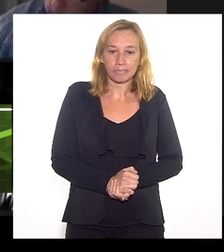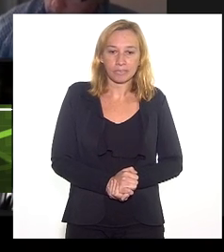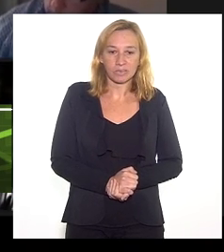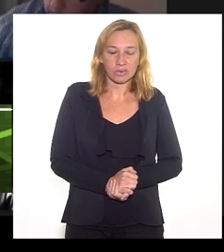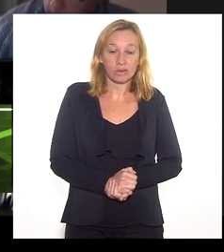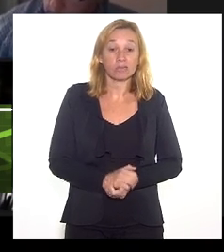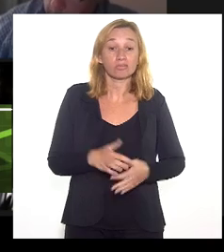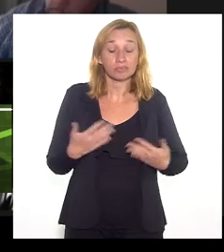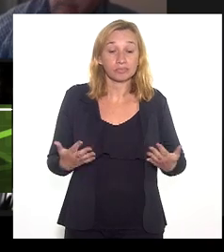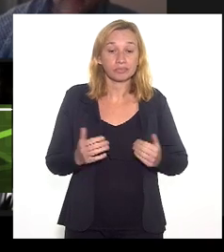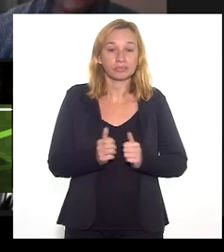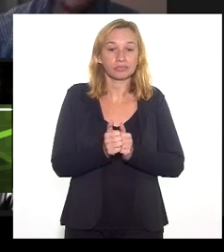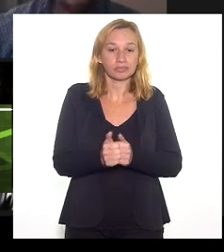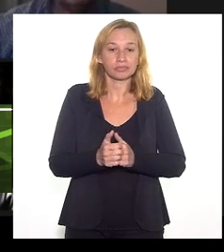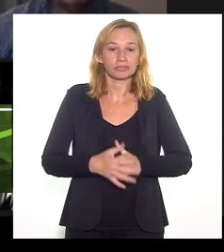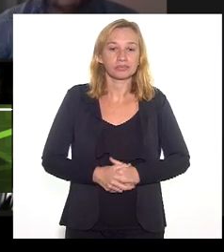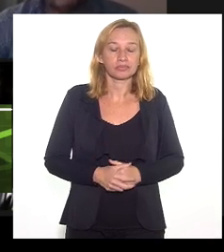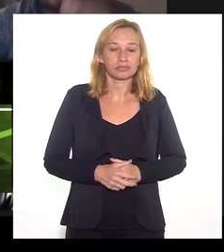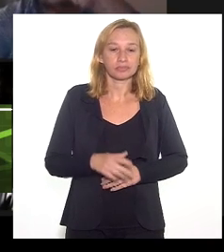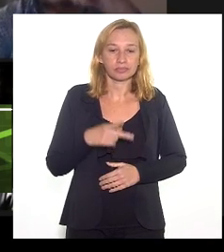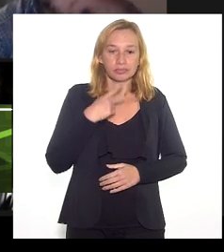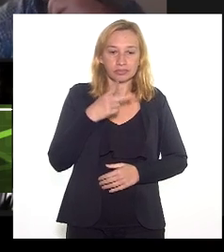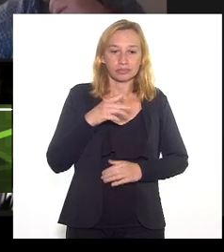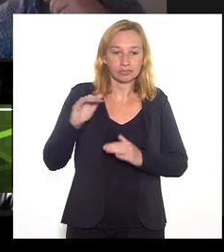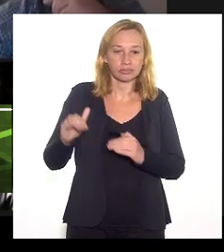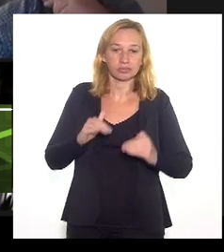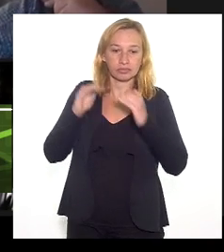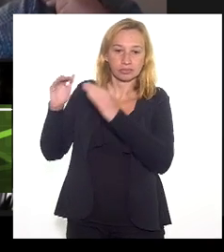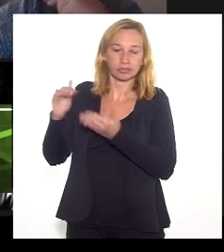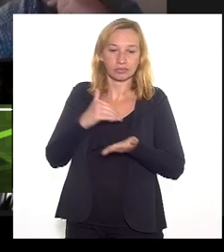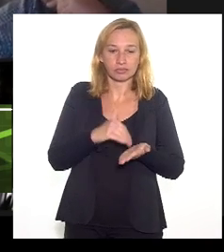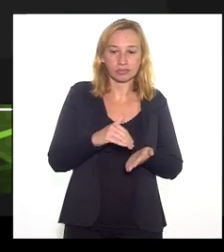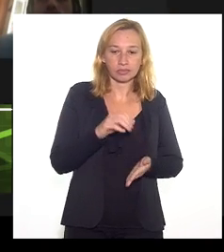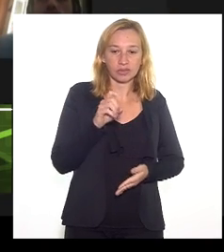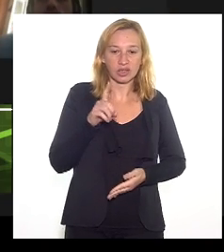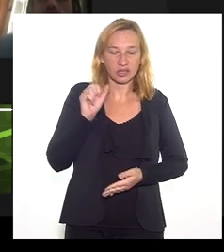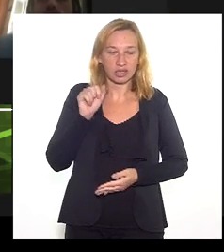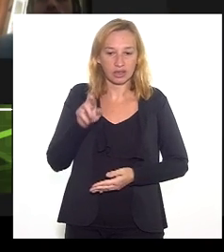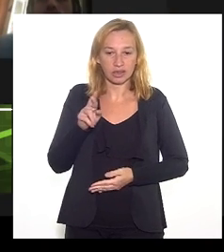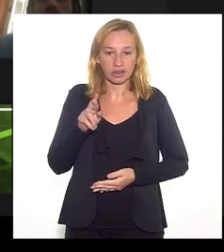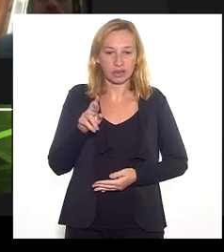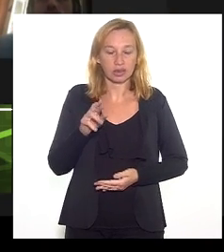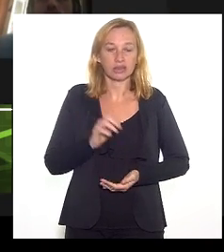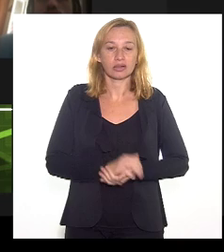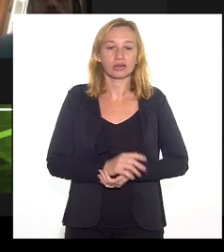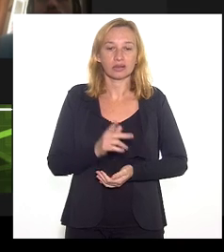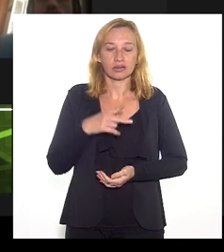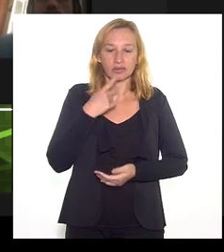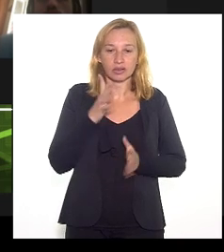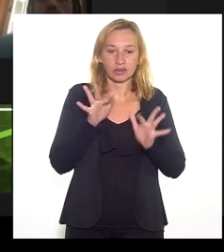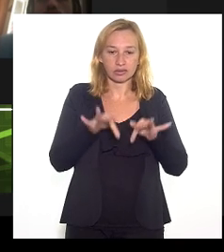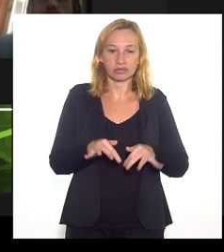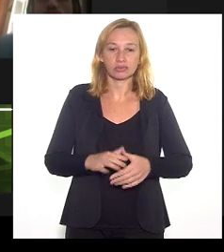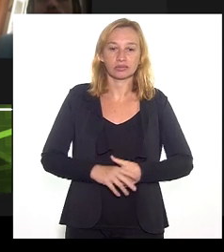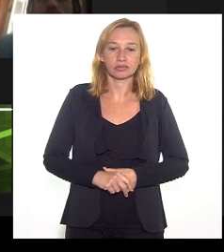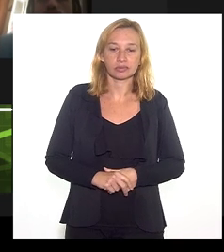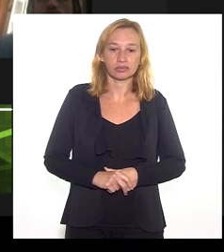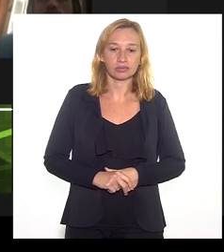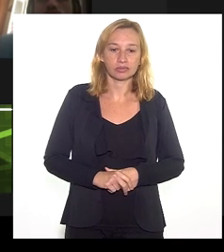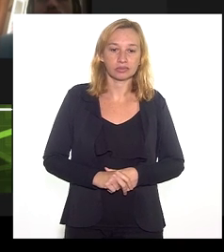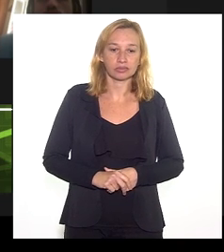então dando sequência a gente passa a palavra ao subsecretário Edgar Leite para fazer suas considerações finais